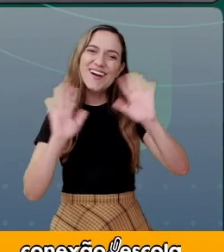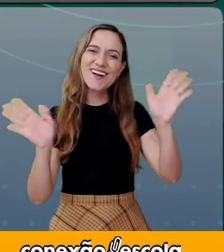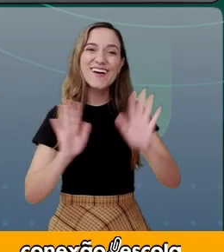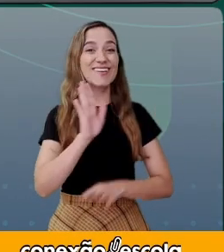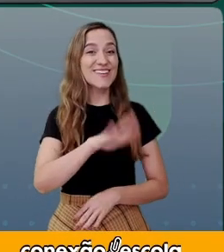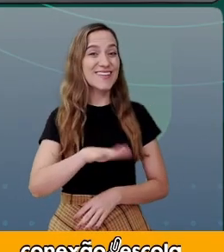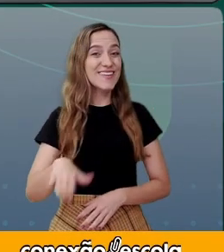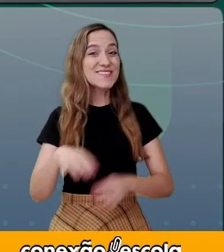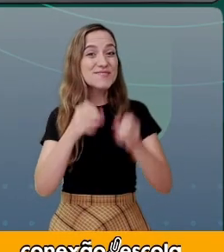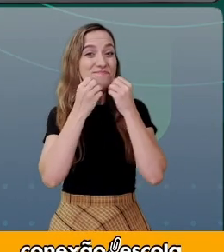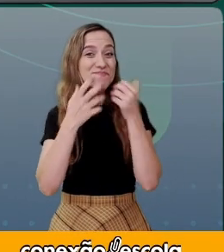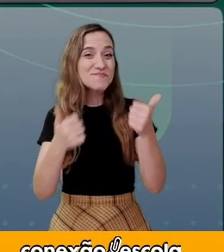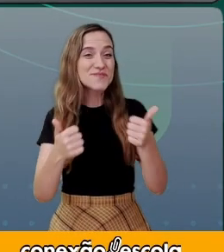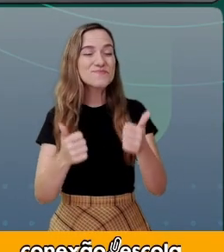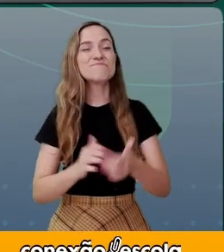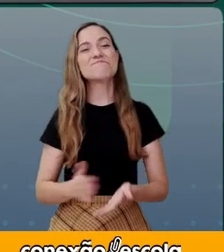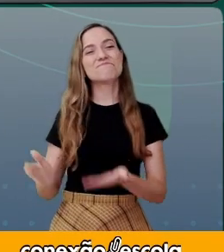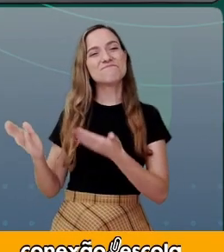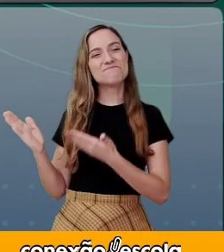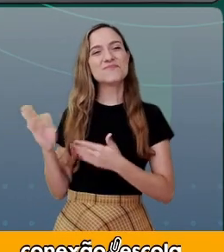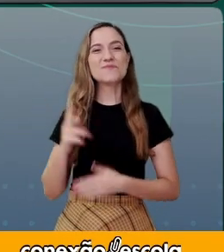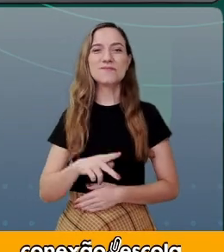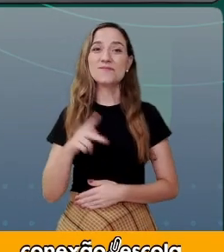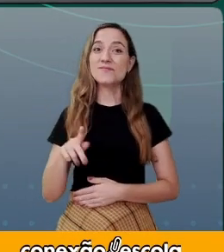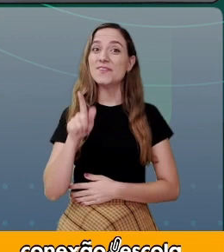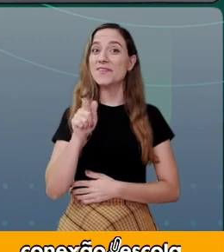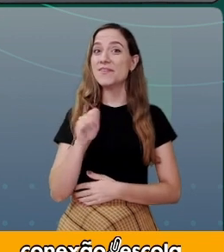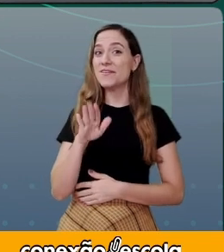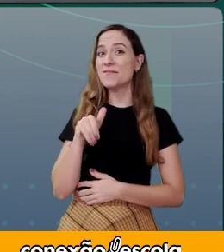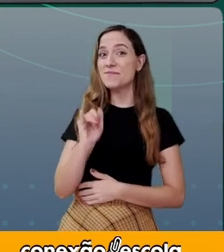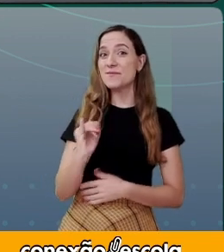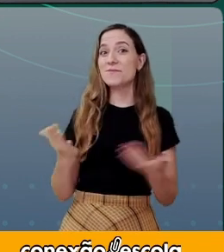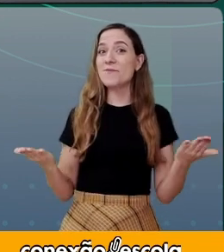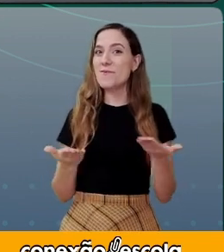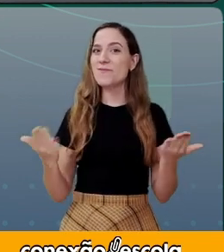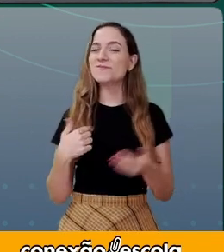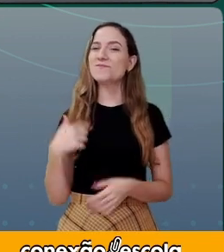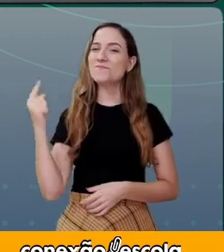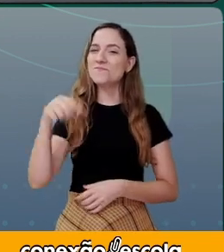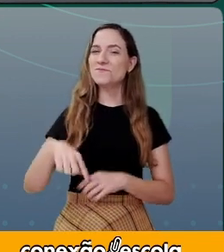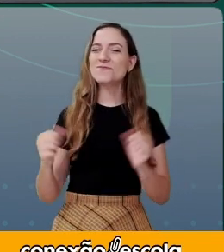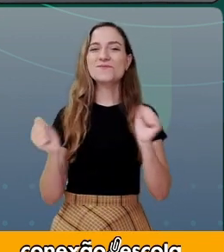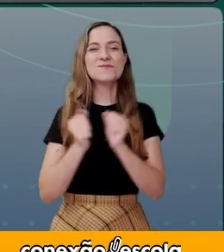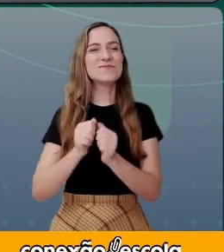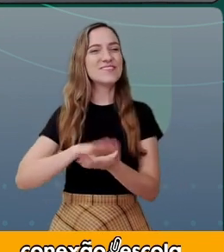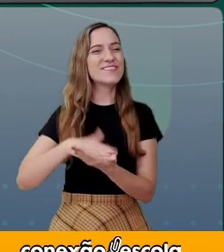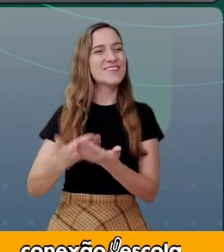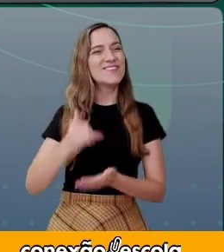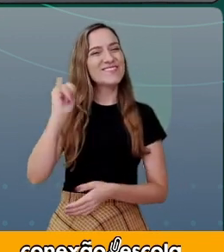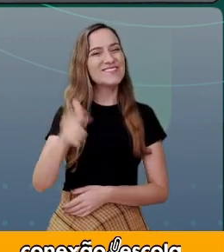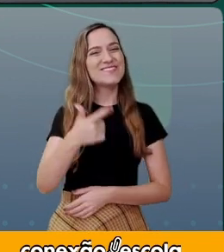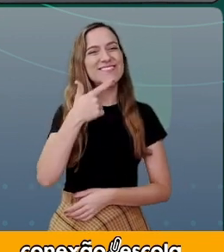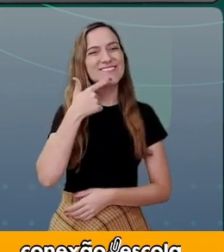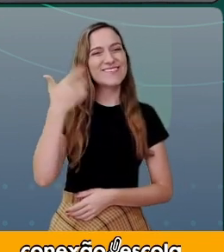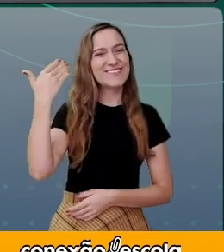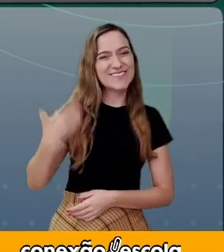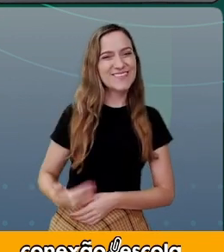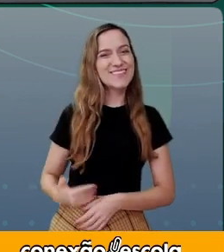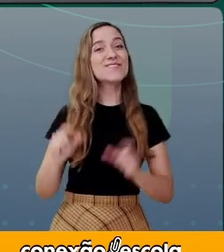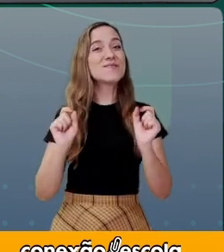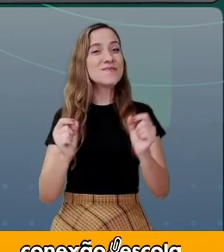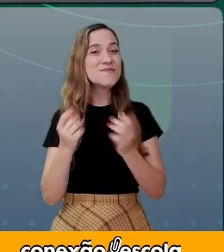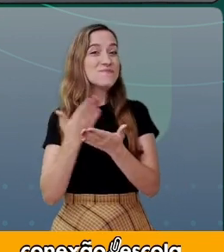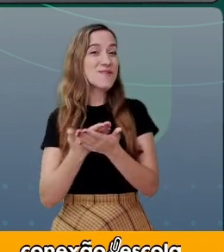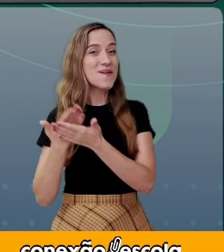Olá, crianças, tudo bom? Eu sou a professora Gabi e estou aqui juntamente com a intérprete Jaqueline Goulart para a nossa